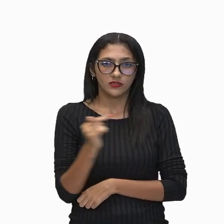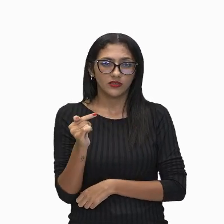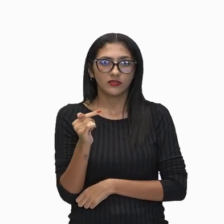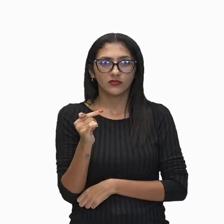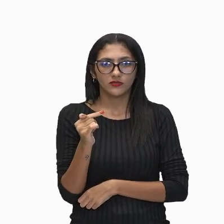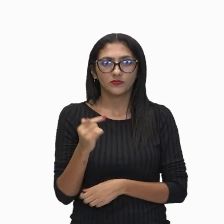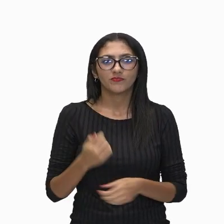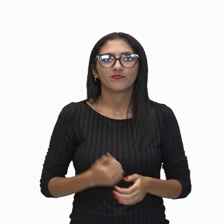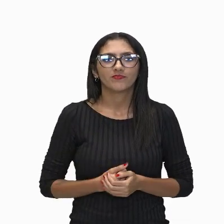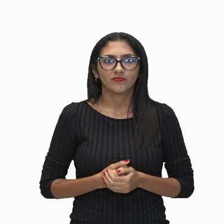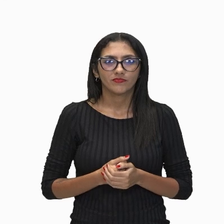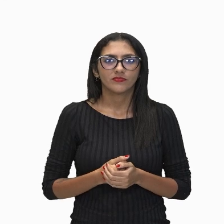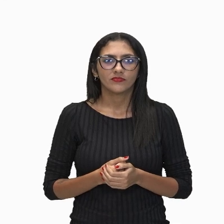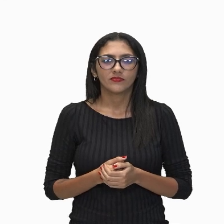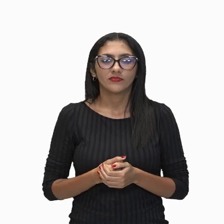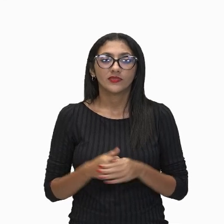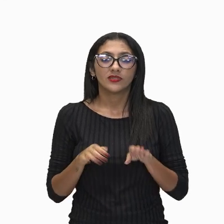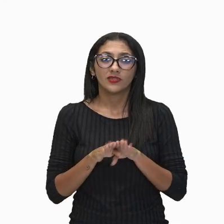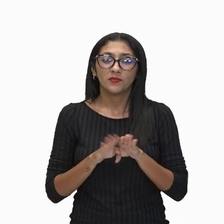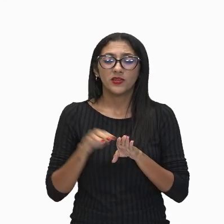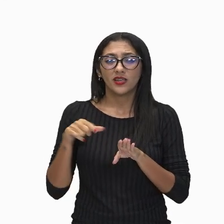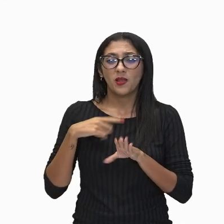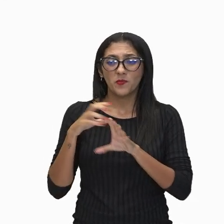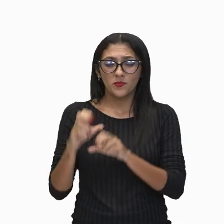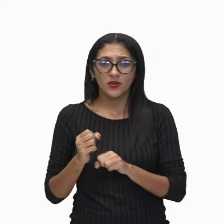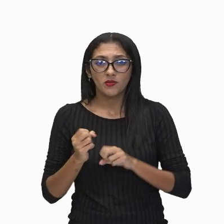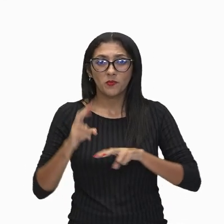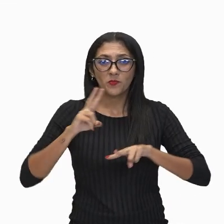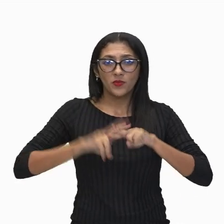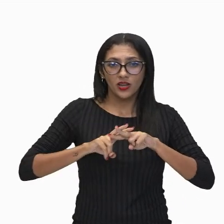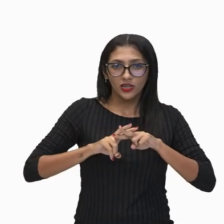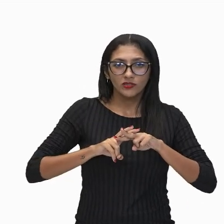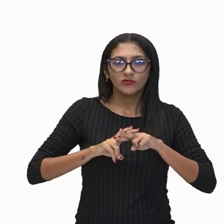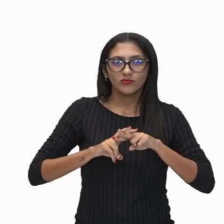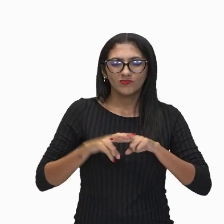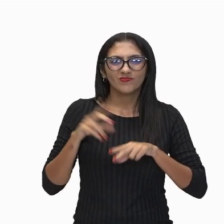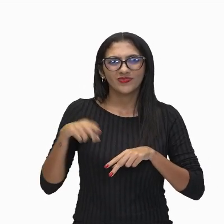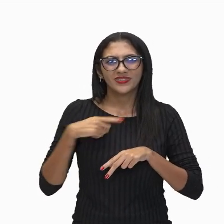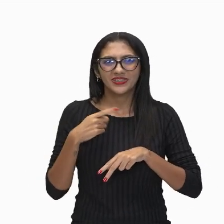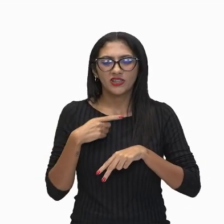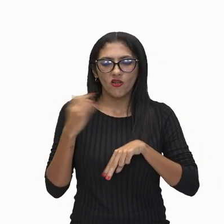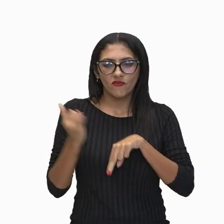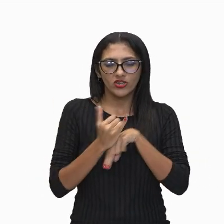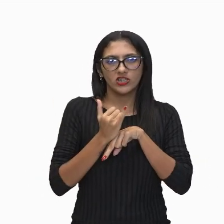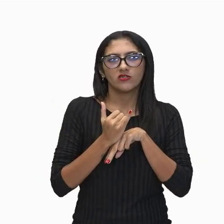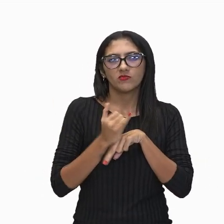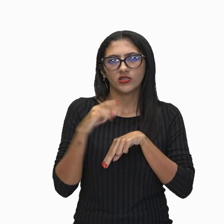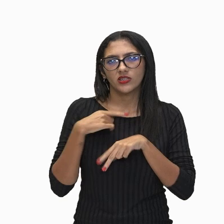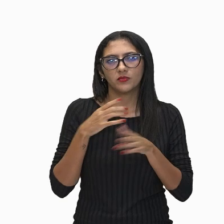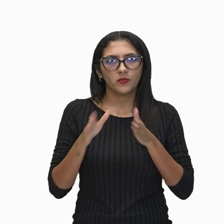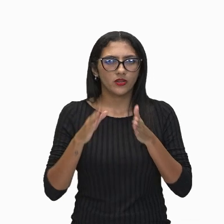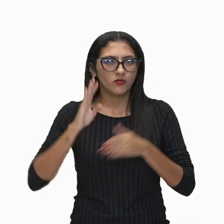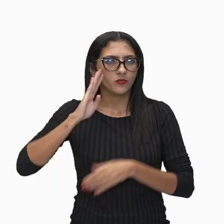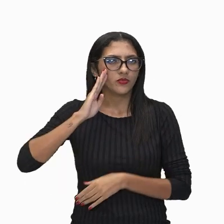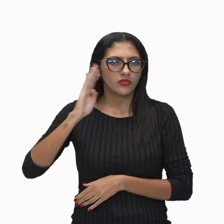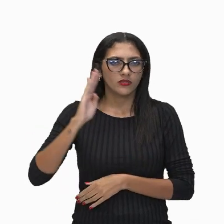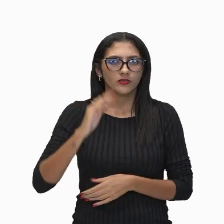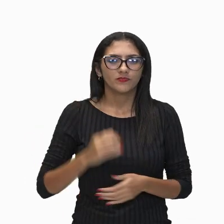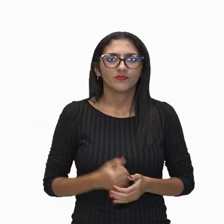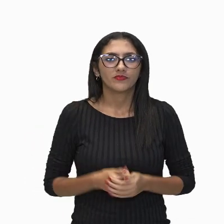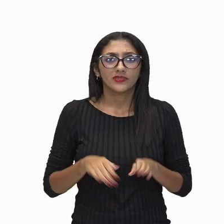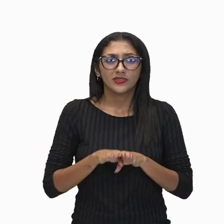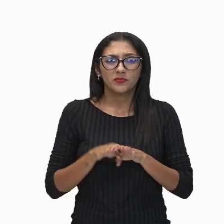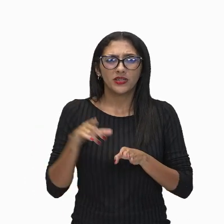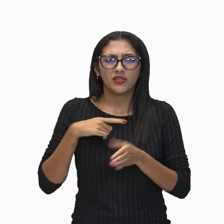1977, quando é preso, torturado. Então temos um autor vítima da ditadura militar e, graças à pressão